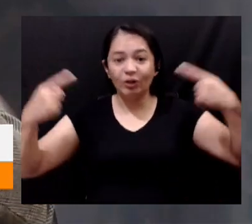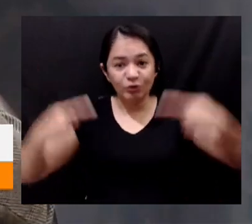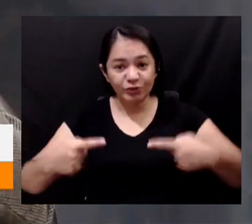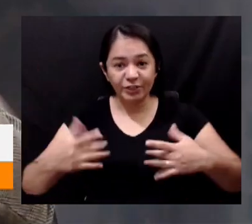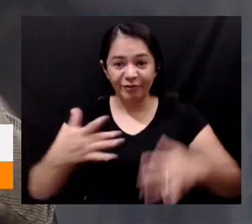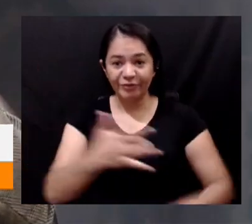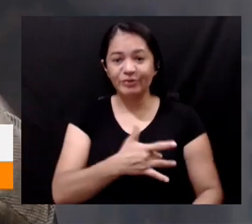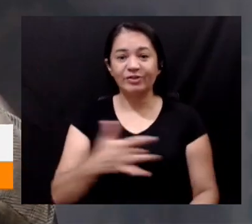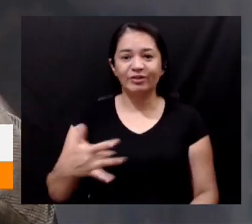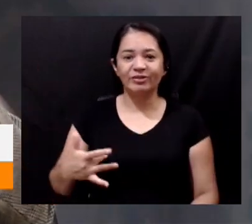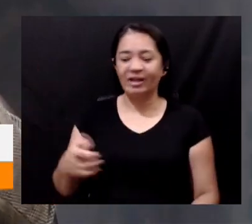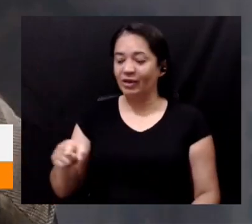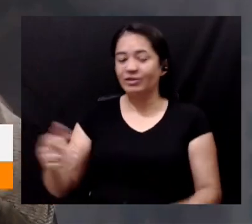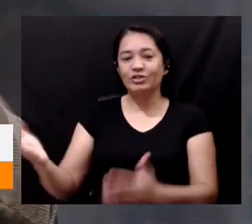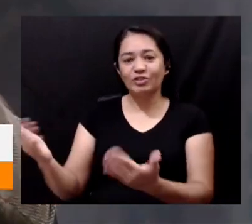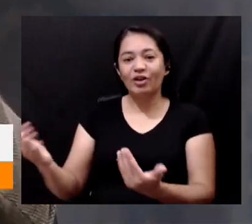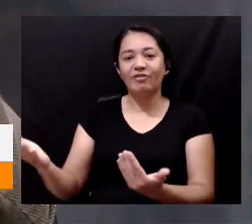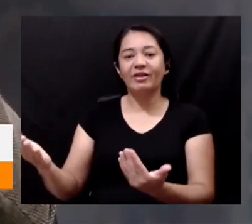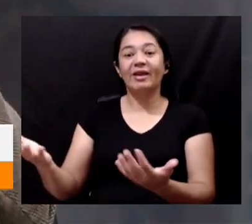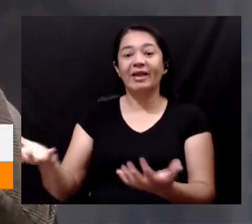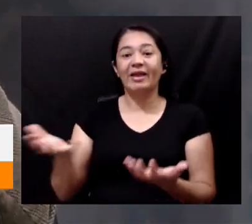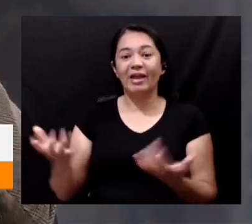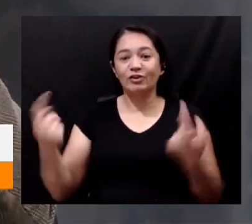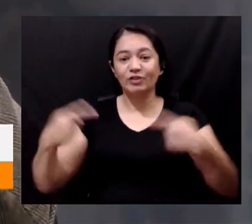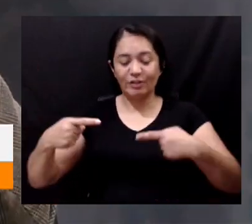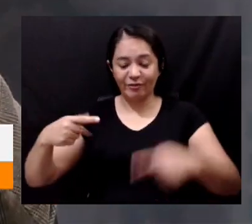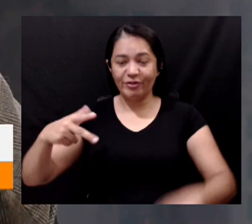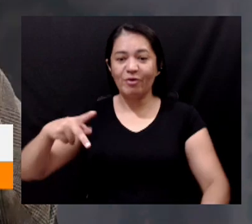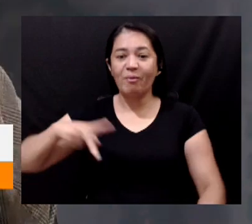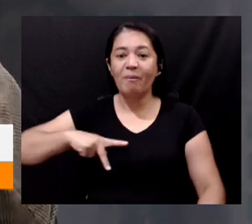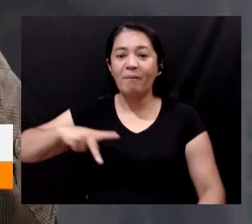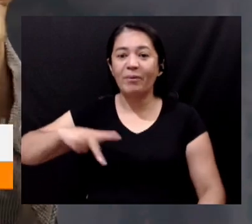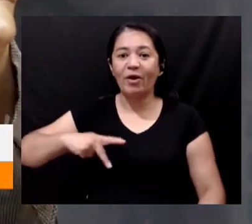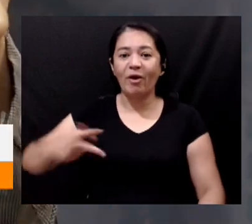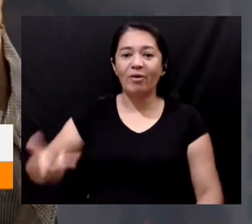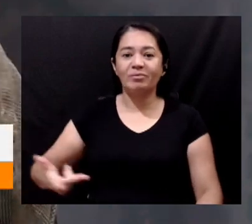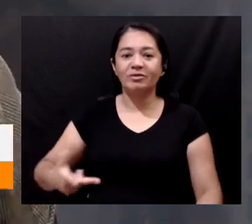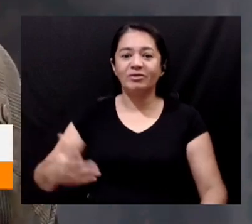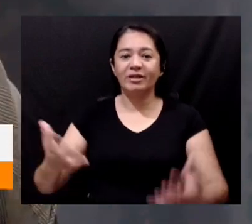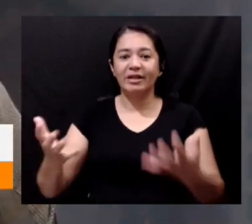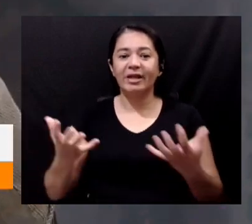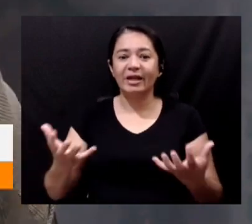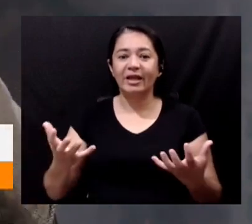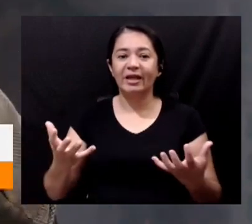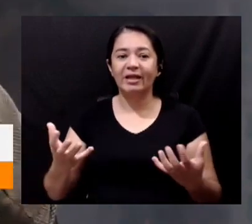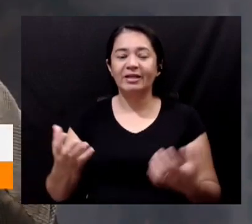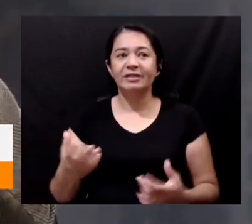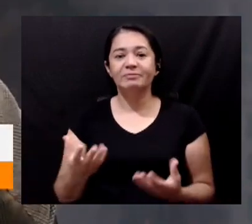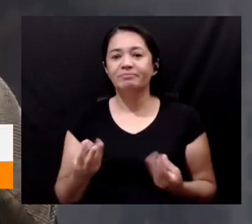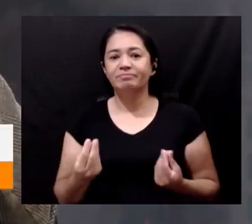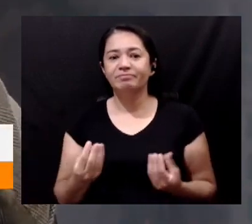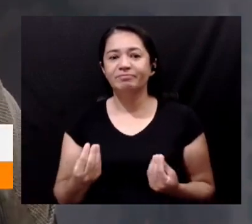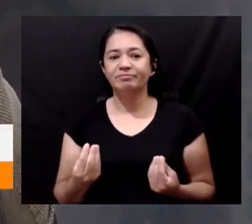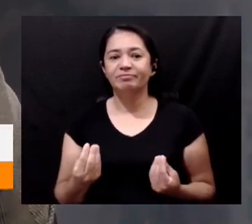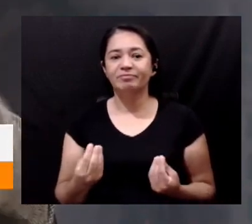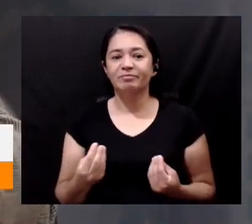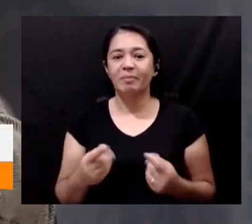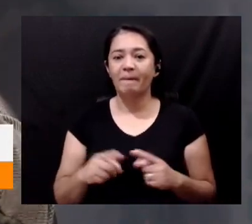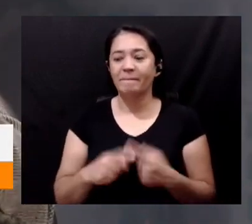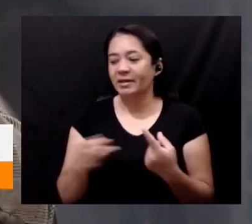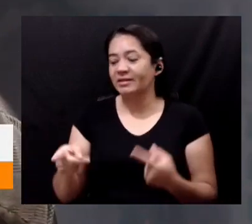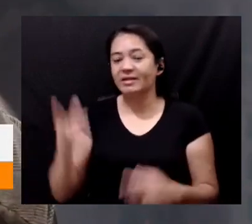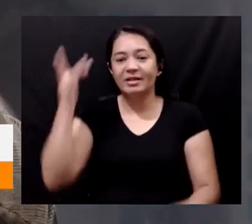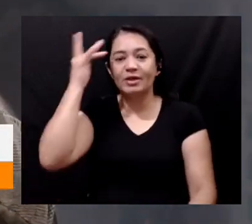se desafiar, né, e ele quer se desafiar, de preferência até, mas só que ele nem sabe, com algo